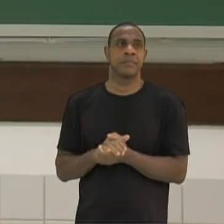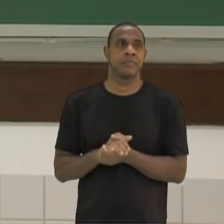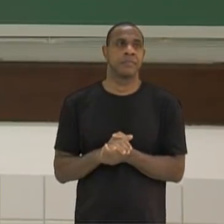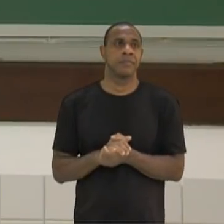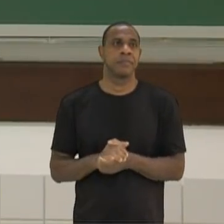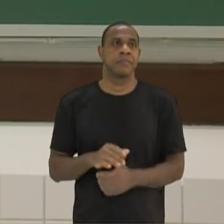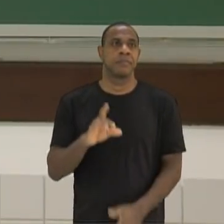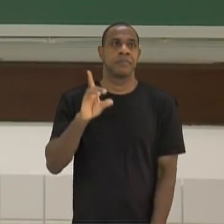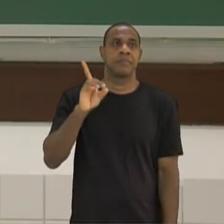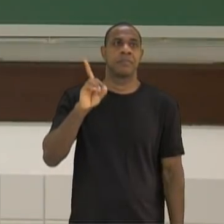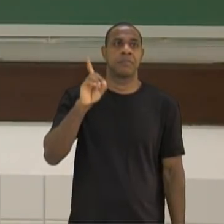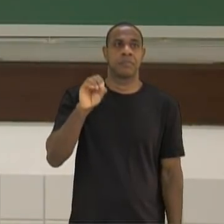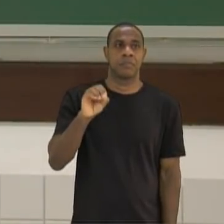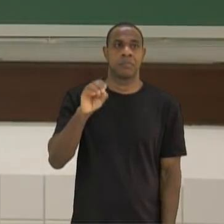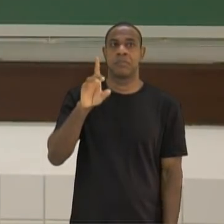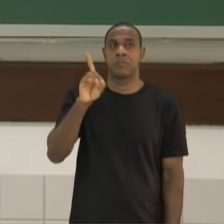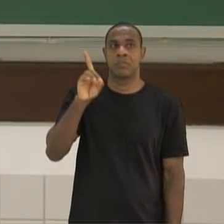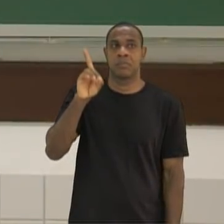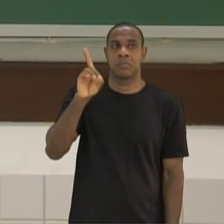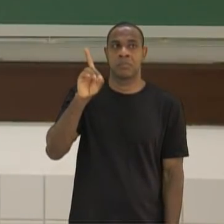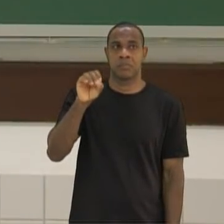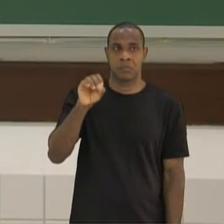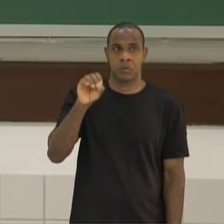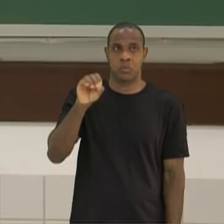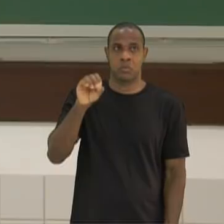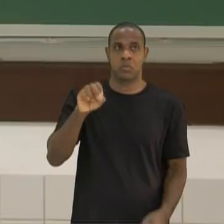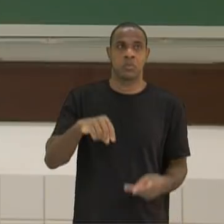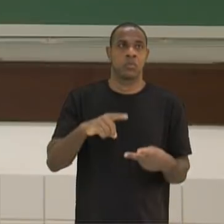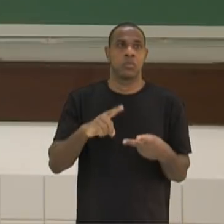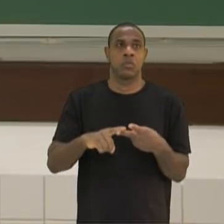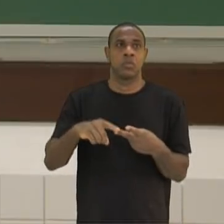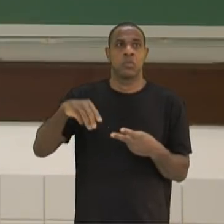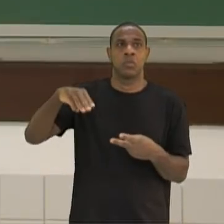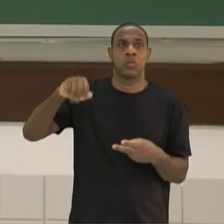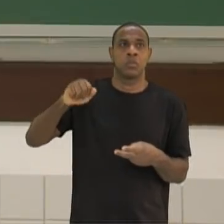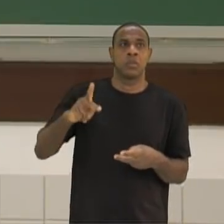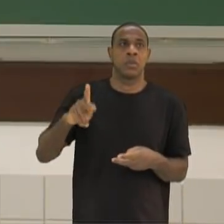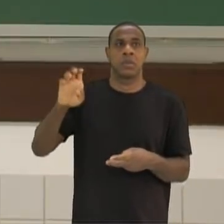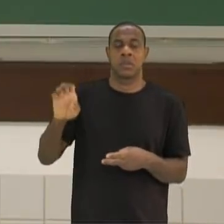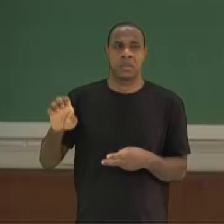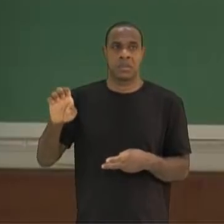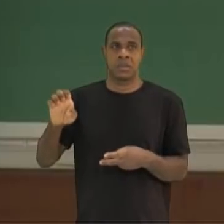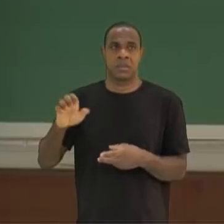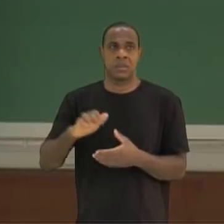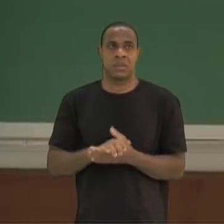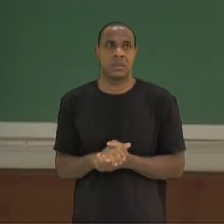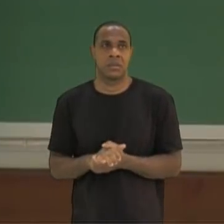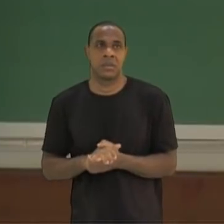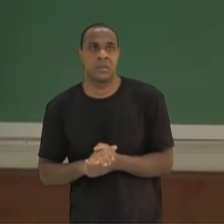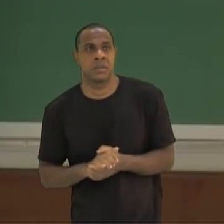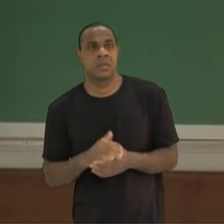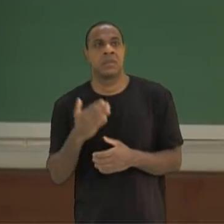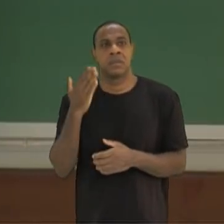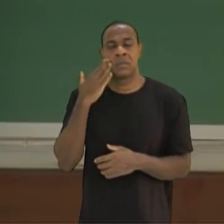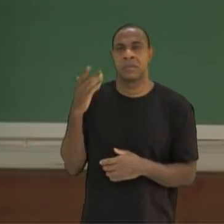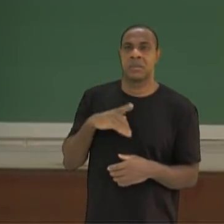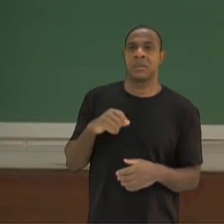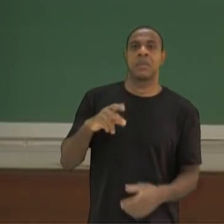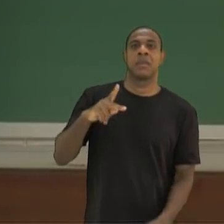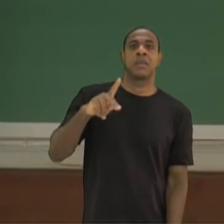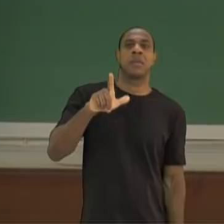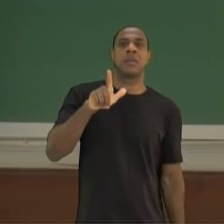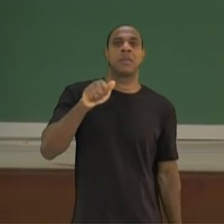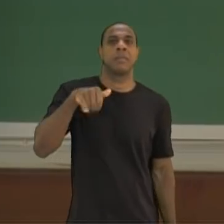do e o make. A gente já conhece o do e make. Vocês lembram quando a gente falava de esportes? A gente tem play sports, a gente